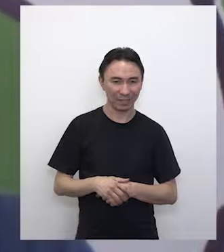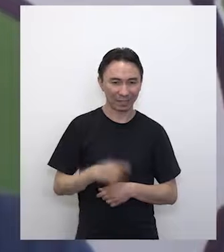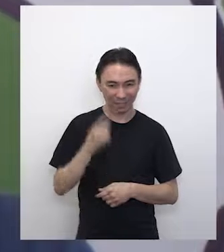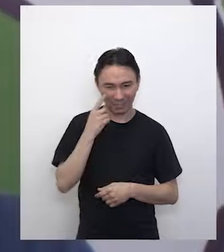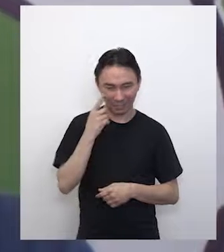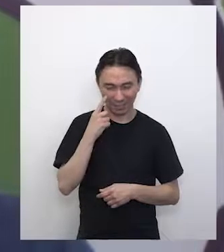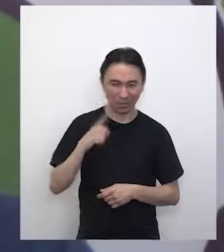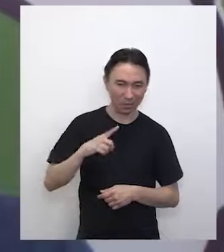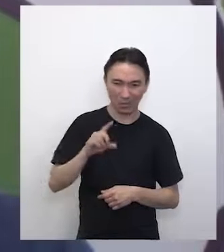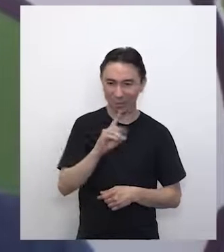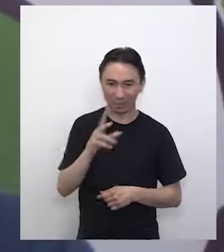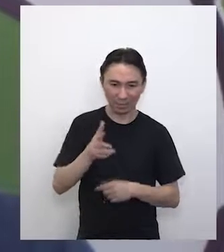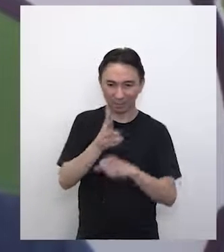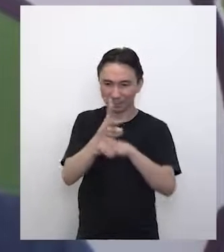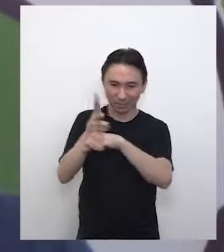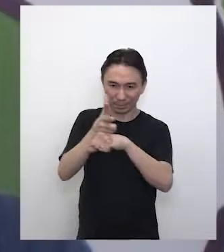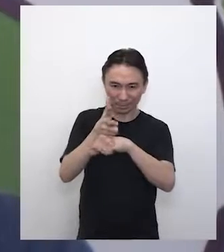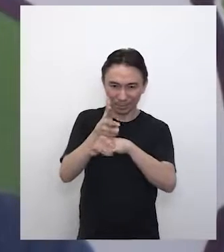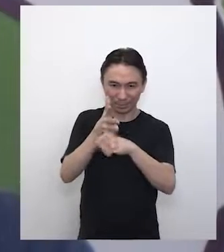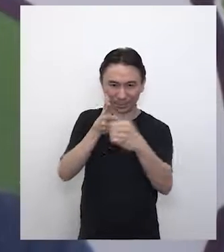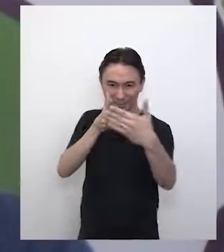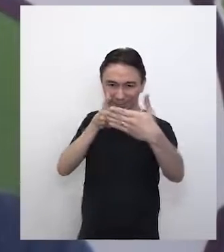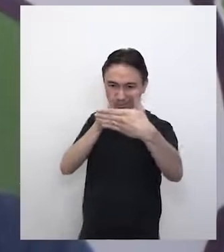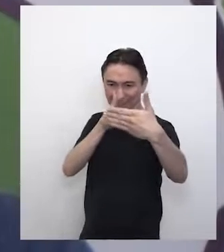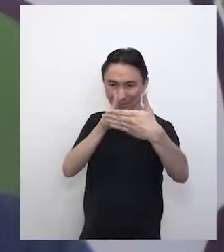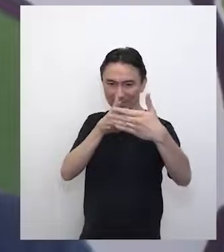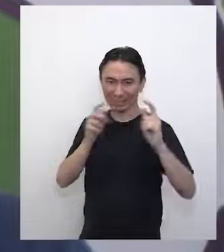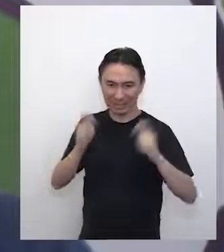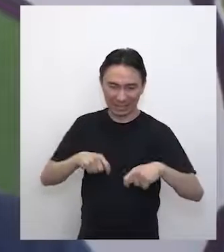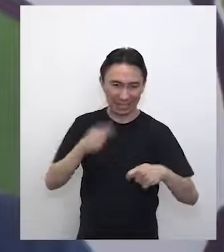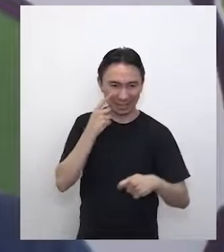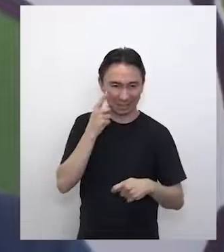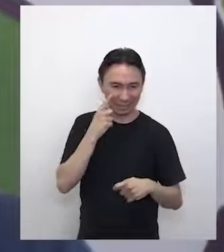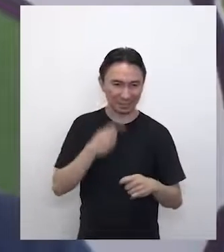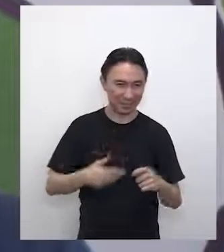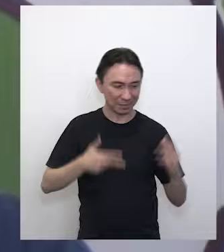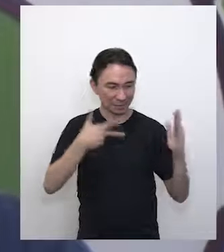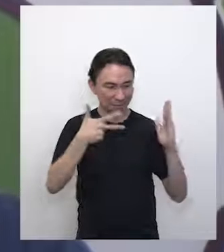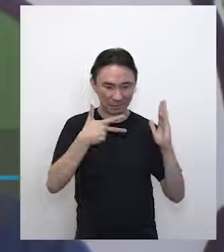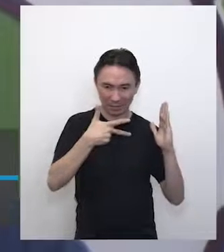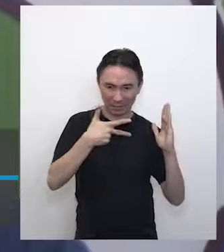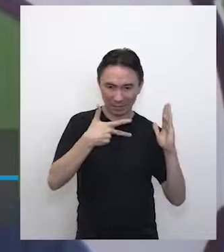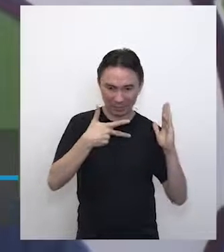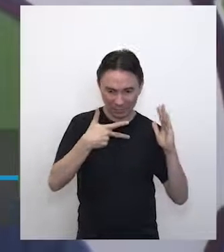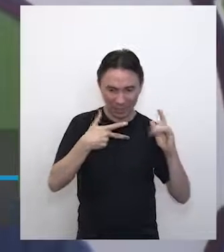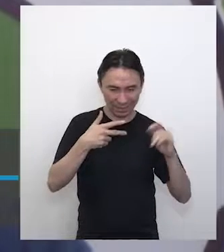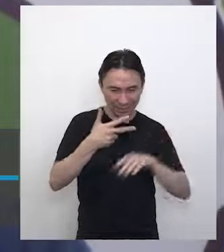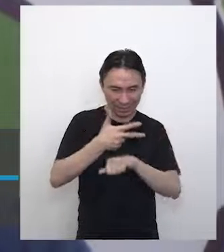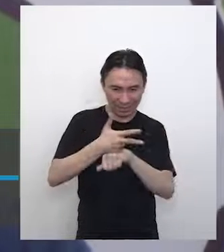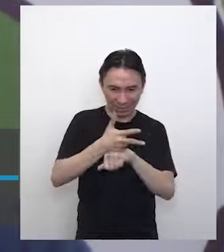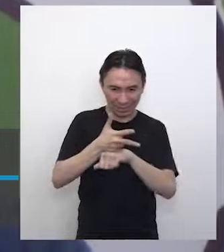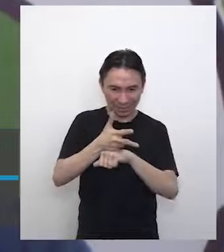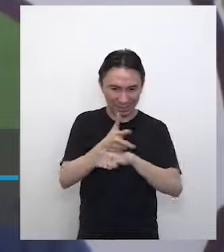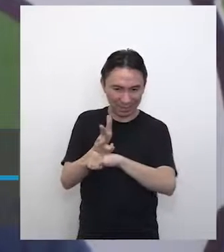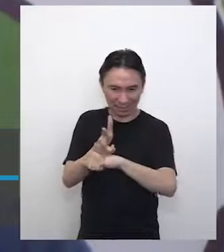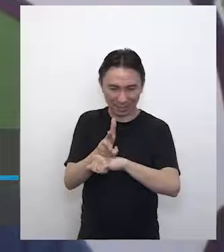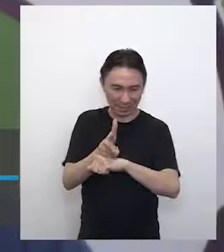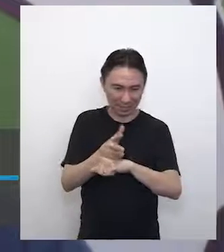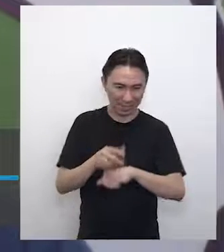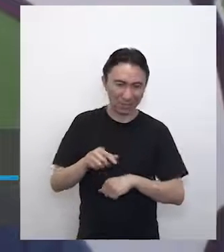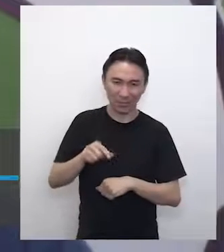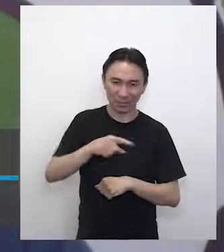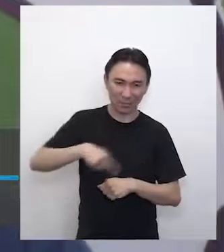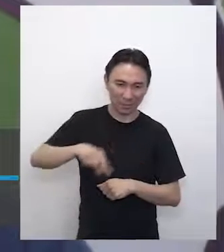posição, só para falar que tá legal. Dá para ver até a emissão de luz aí. E nós estamos praticamente